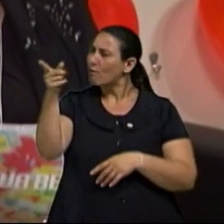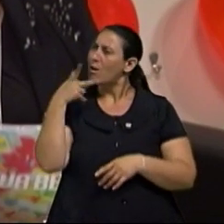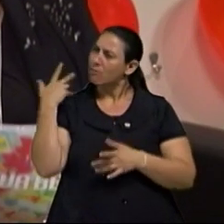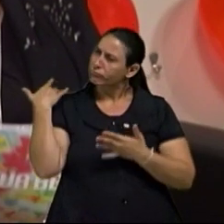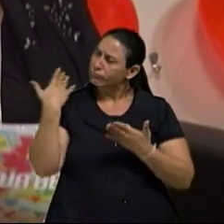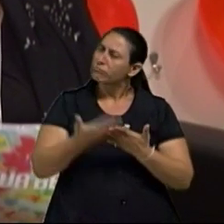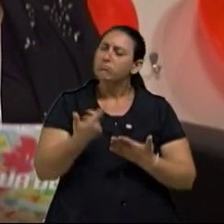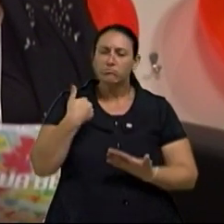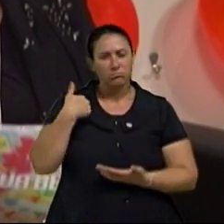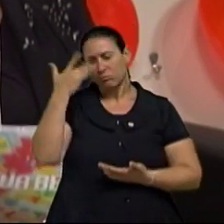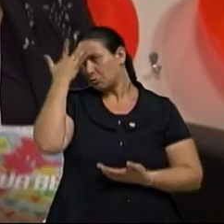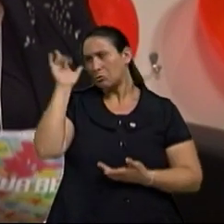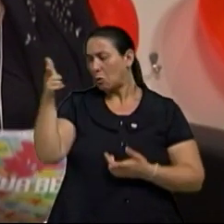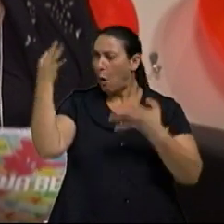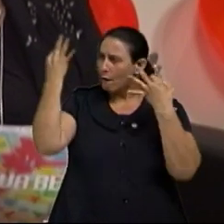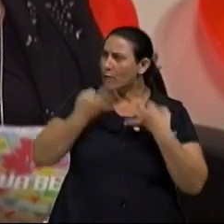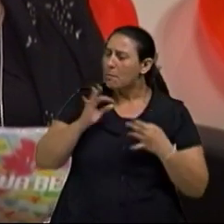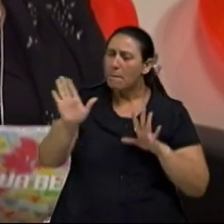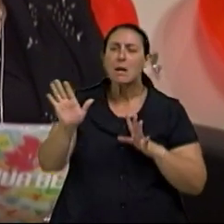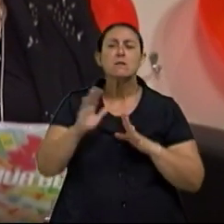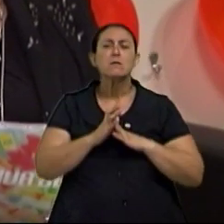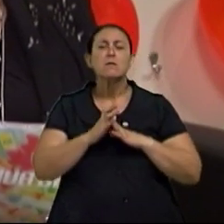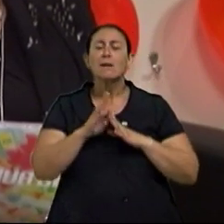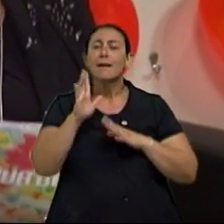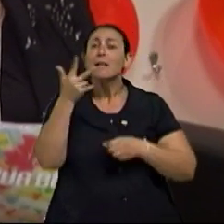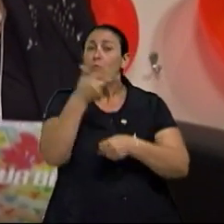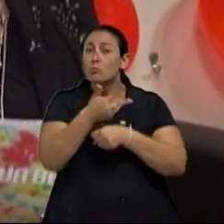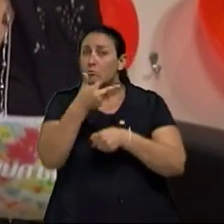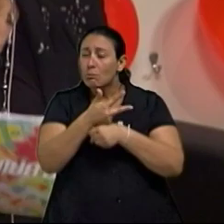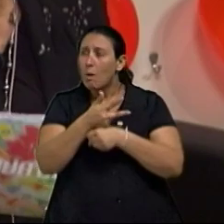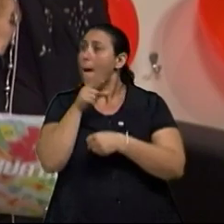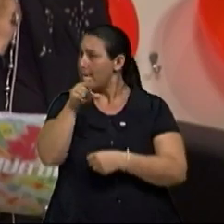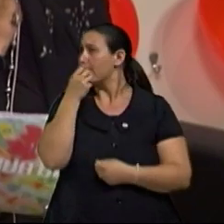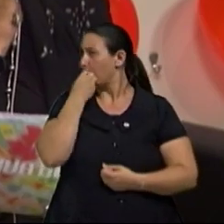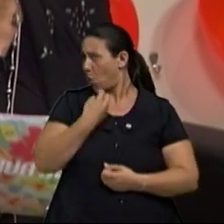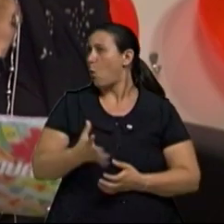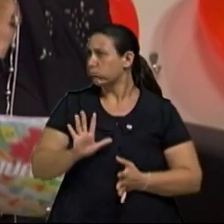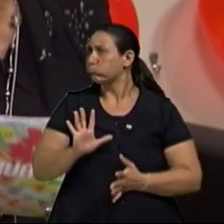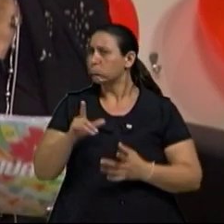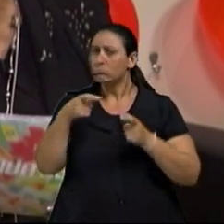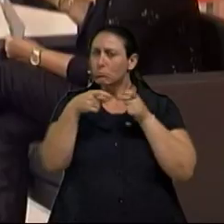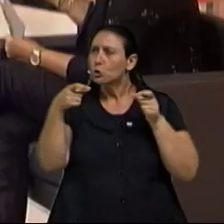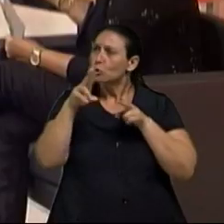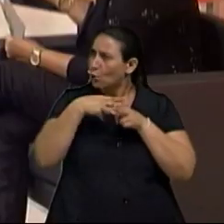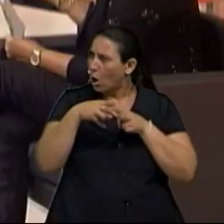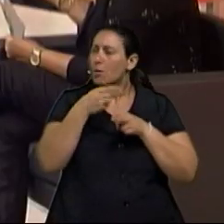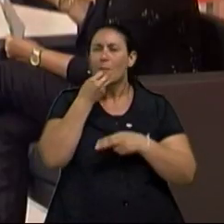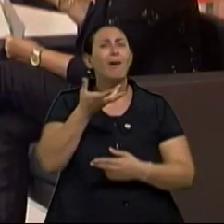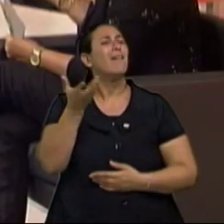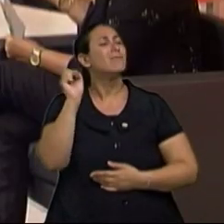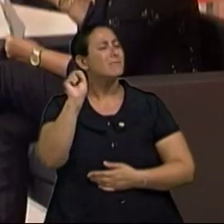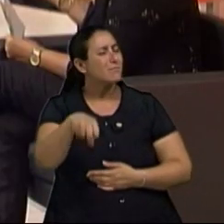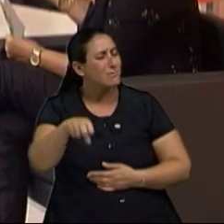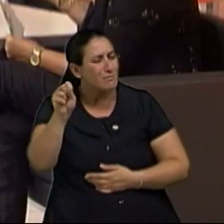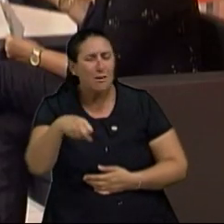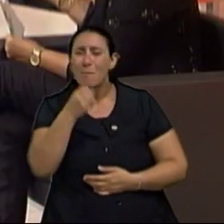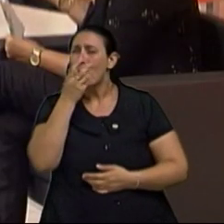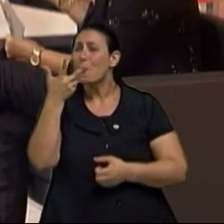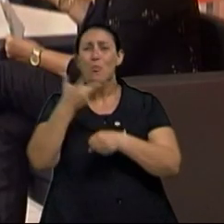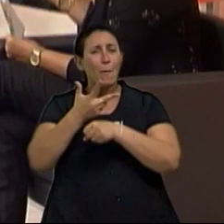até agora, eu não sei se tu me confirma, para os idosos é um benefício enorme comer um pouquinho de chocolate Lógico, por dia. Lógico, e o